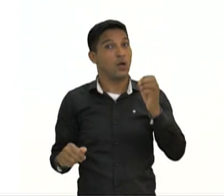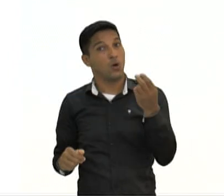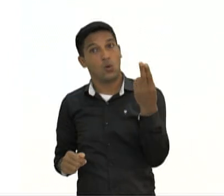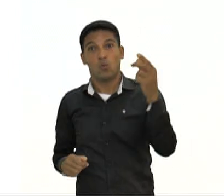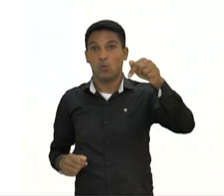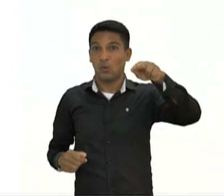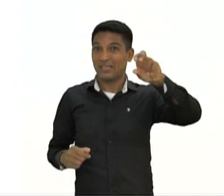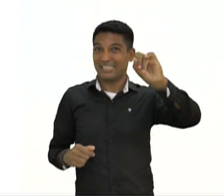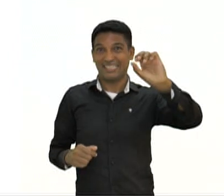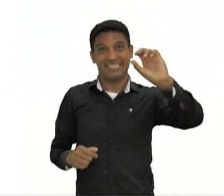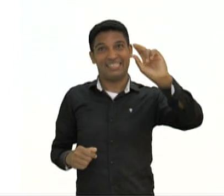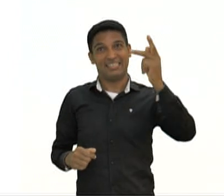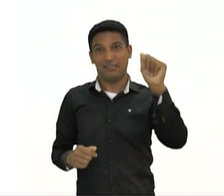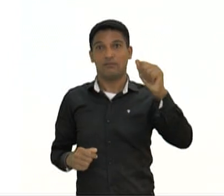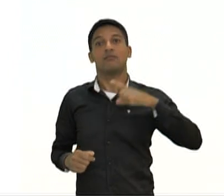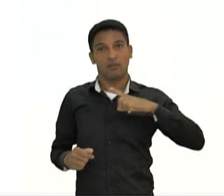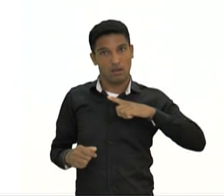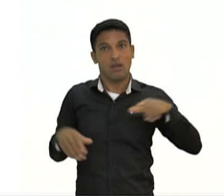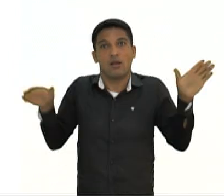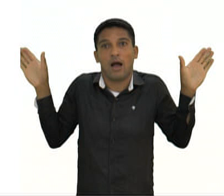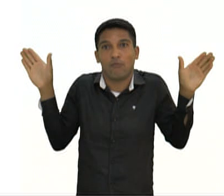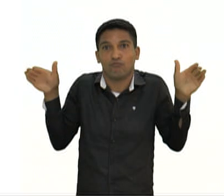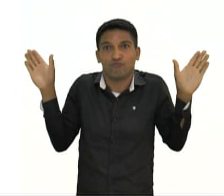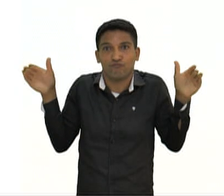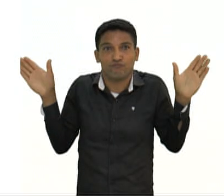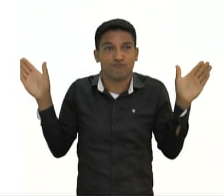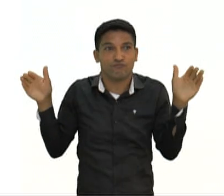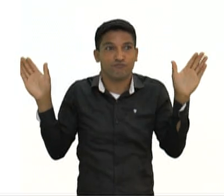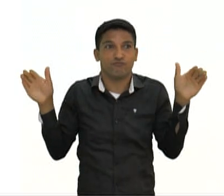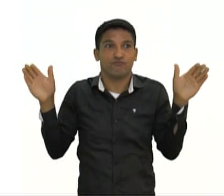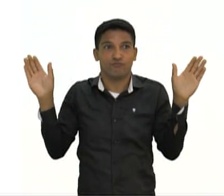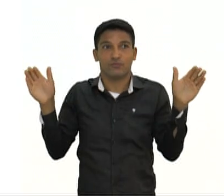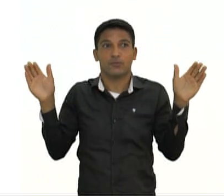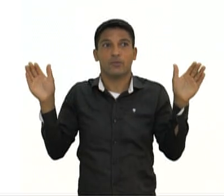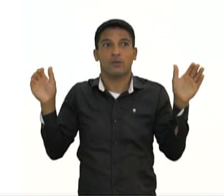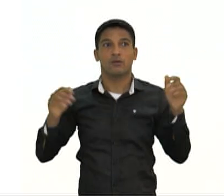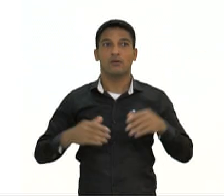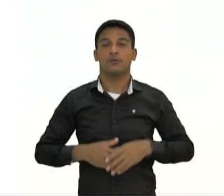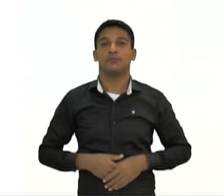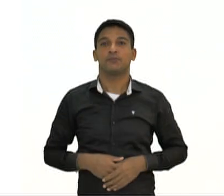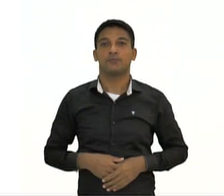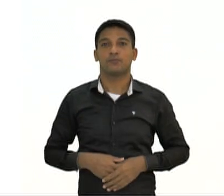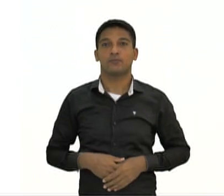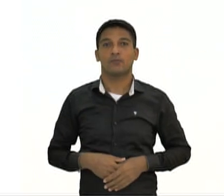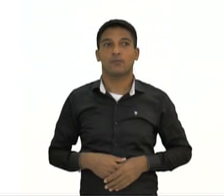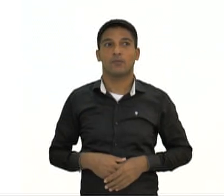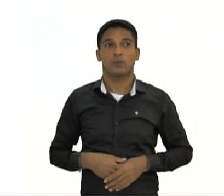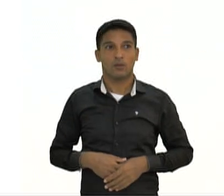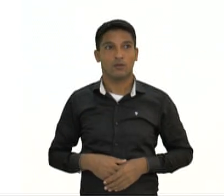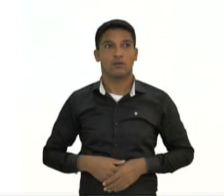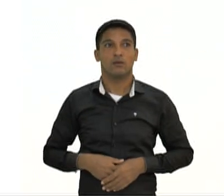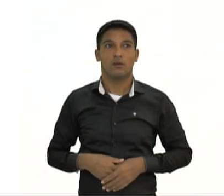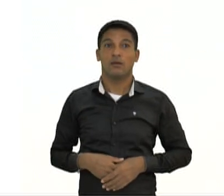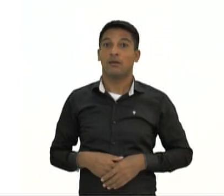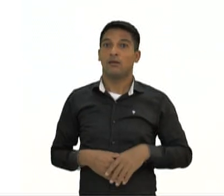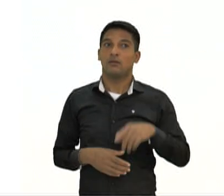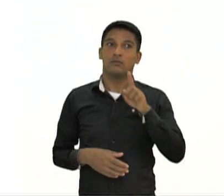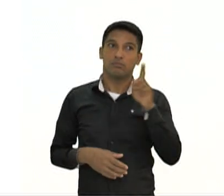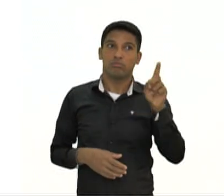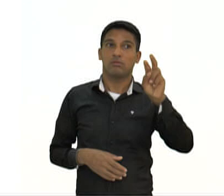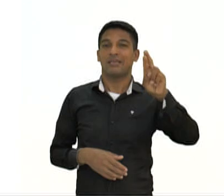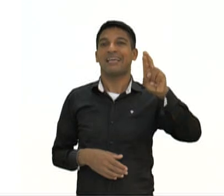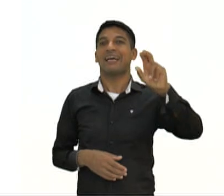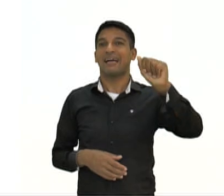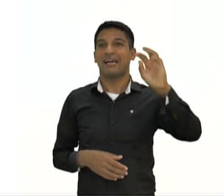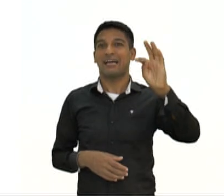as carinatas vão apresentar um externo com quilha e as ratitas não apresentam um externo com quilha. Tá?